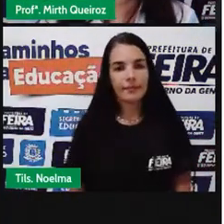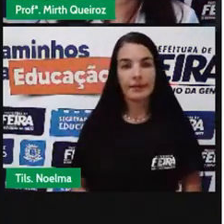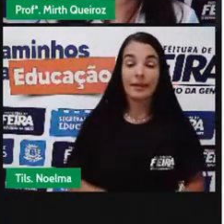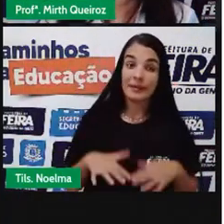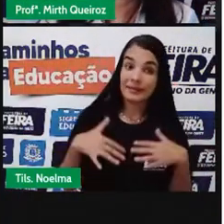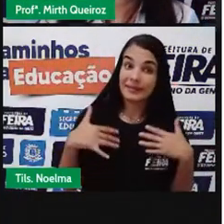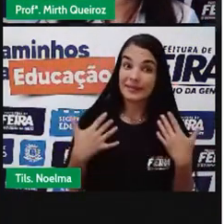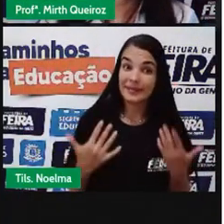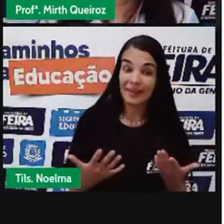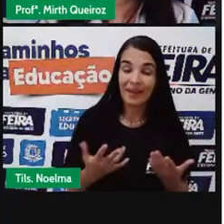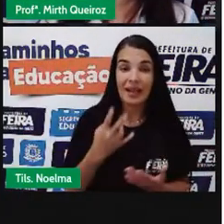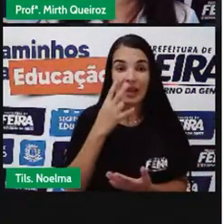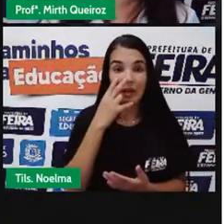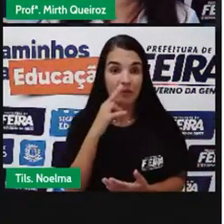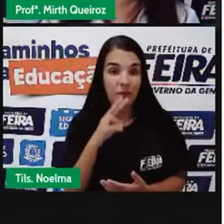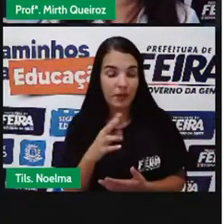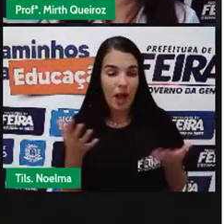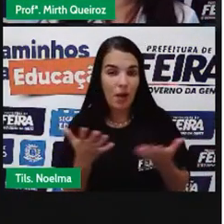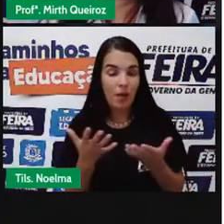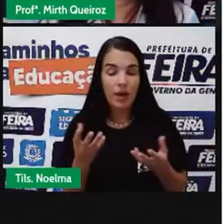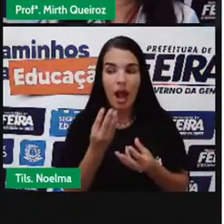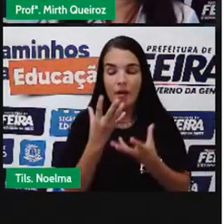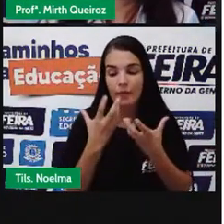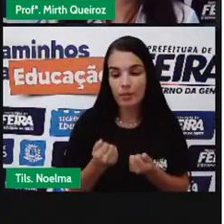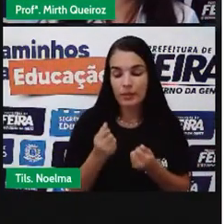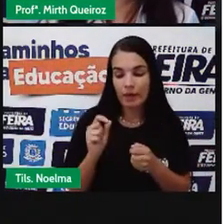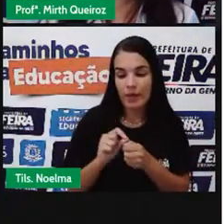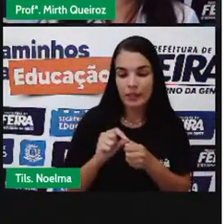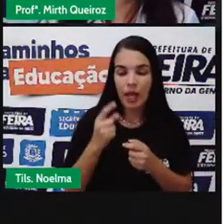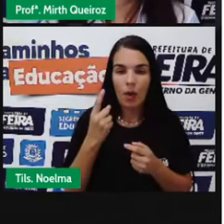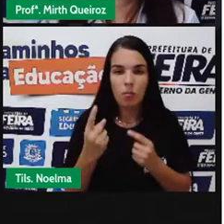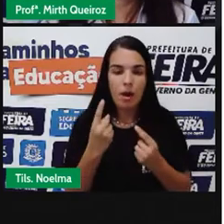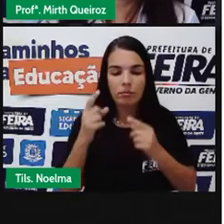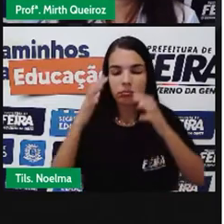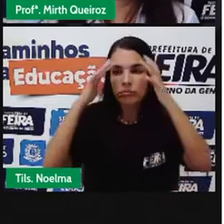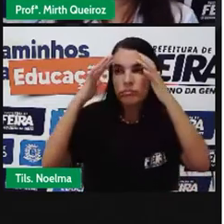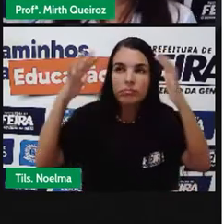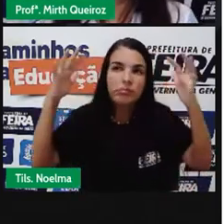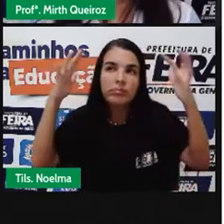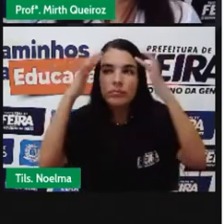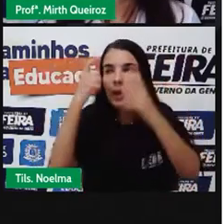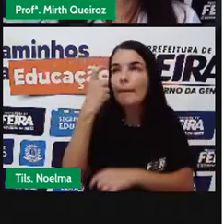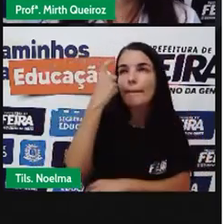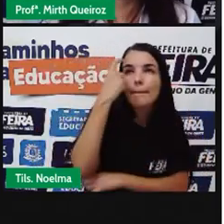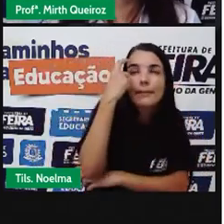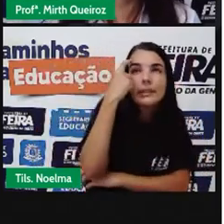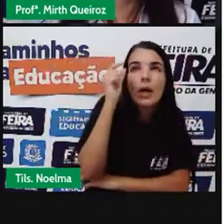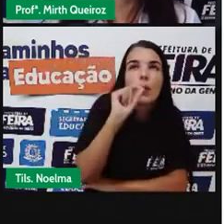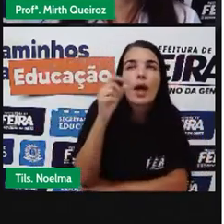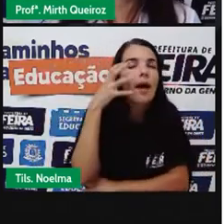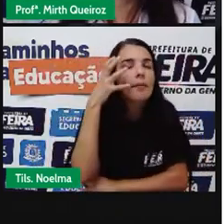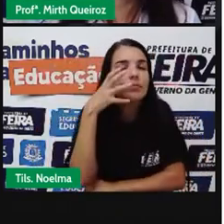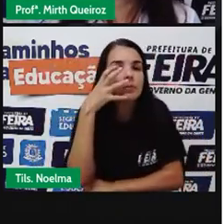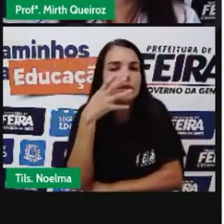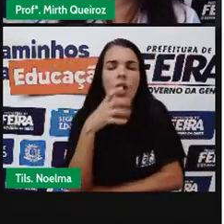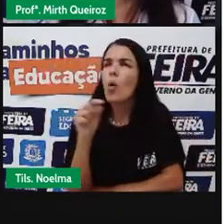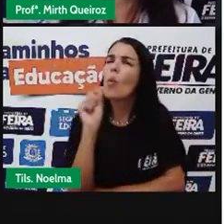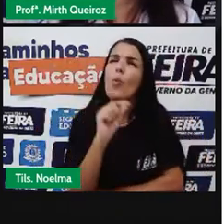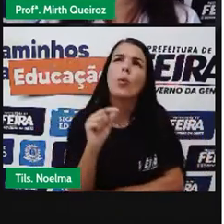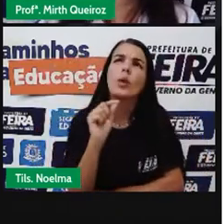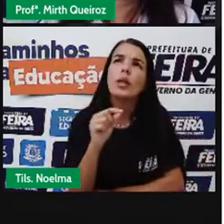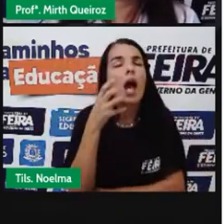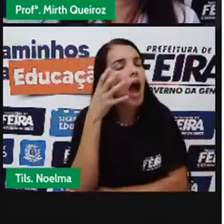evolução. E aí, vamos fazer uma reflexão acerca dessa música aí. Do que a canção, o que,